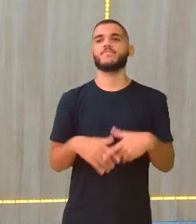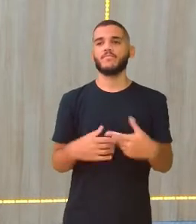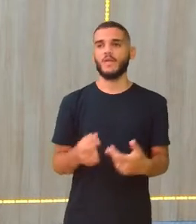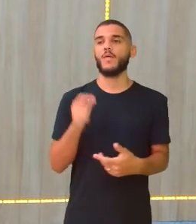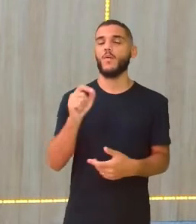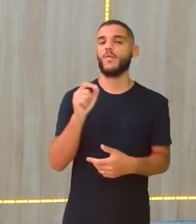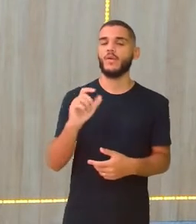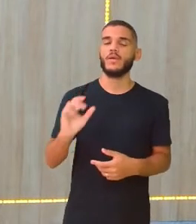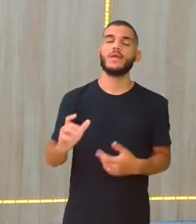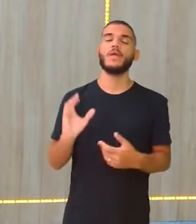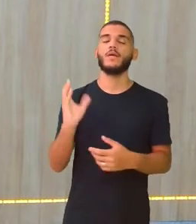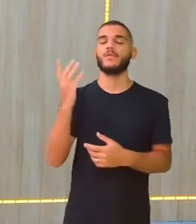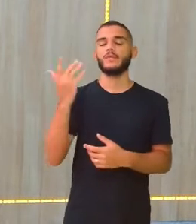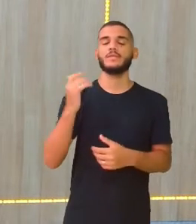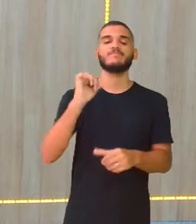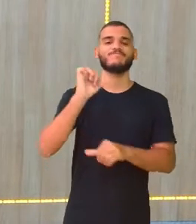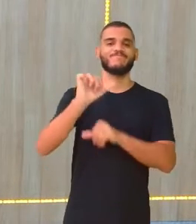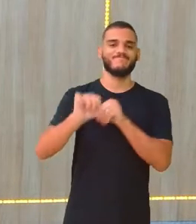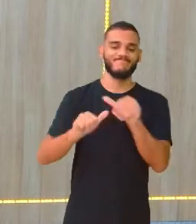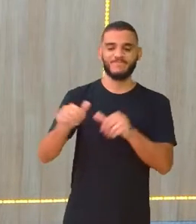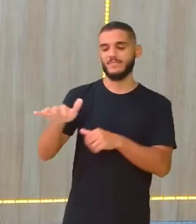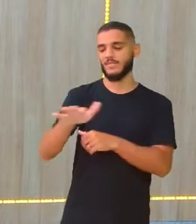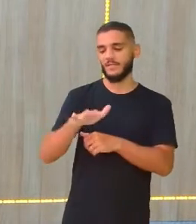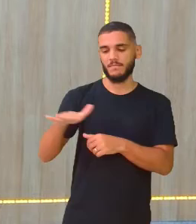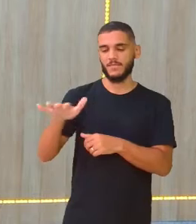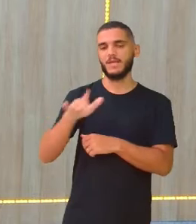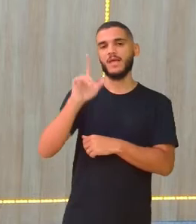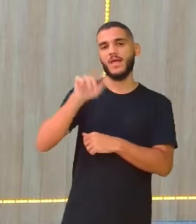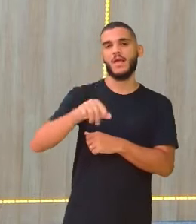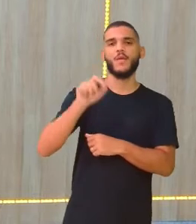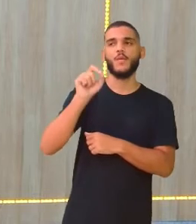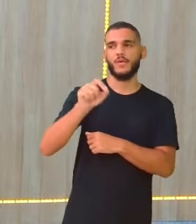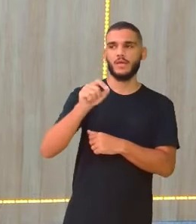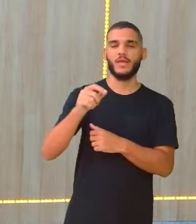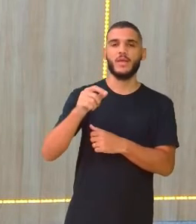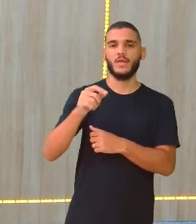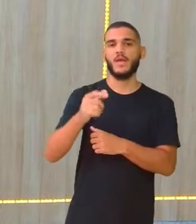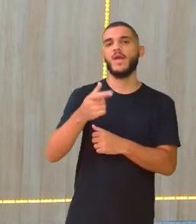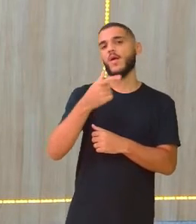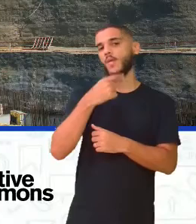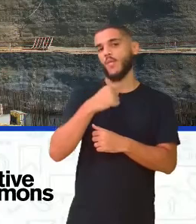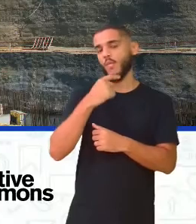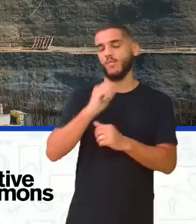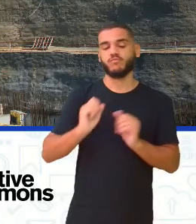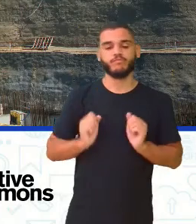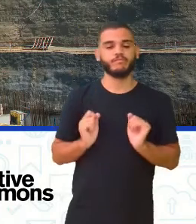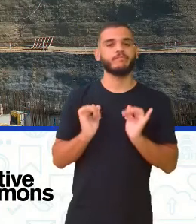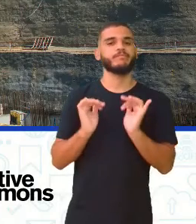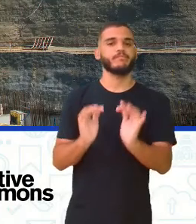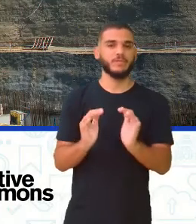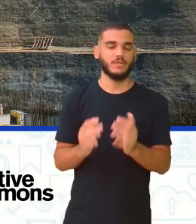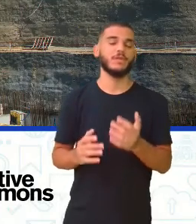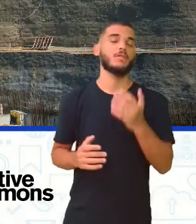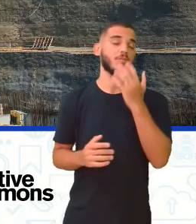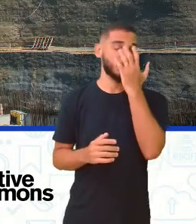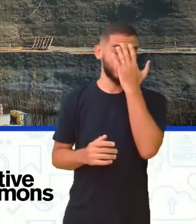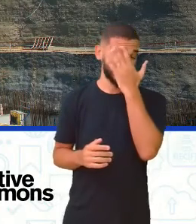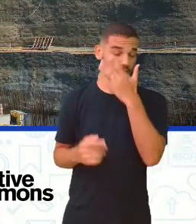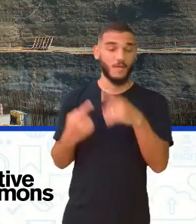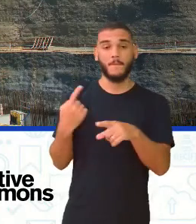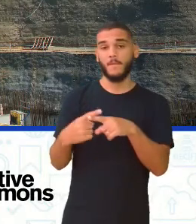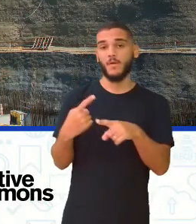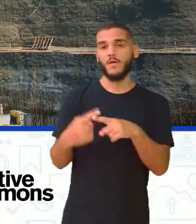causa essas transformações nas paisagens é justamente o que? A questão do trabalho humano, porque é através do trabalho que o